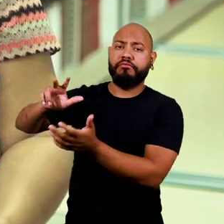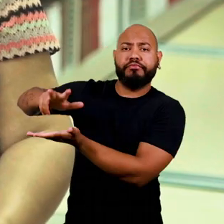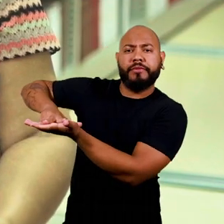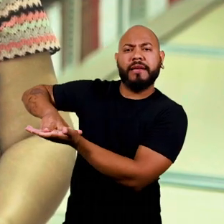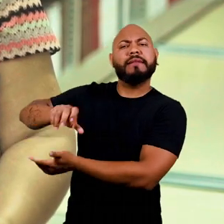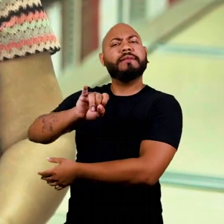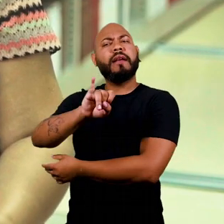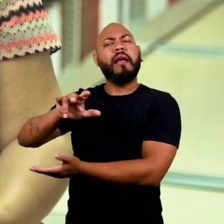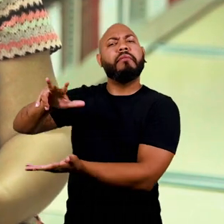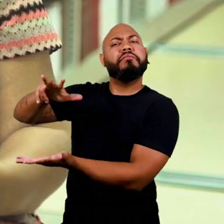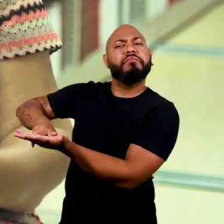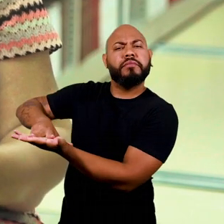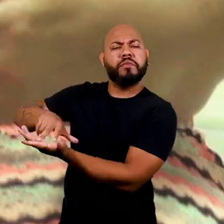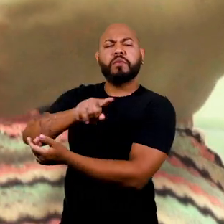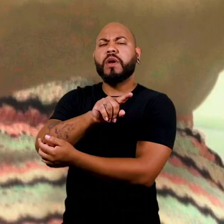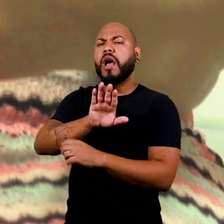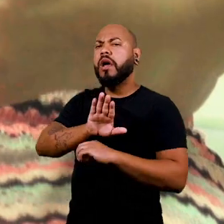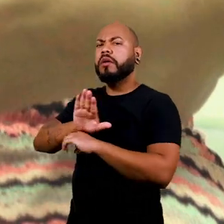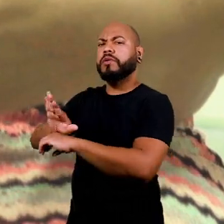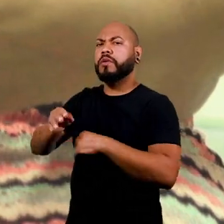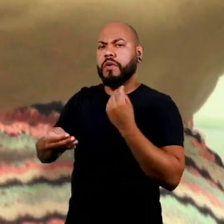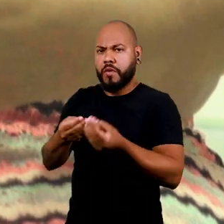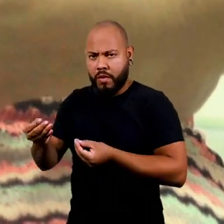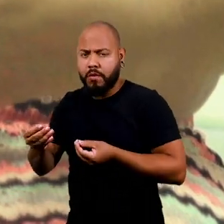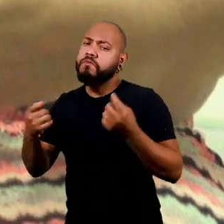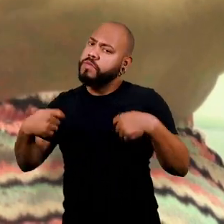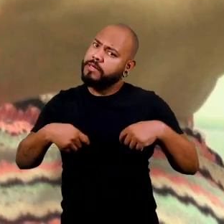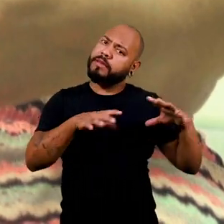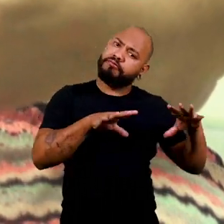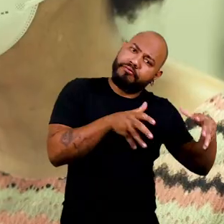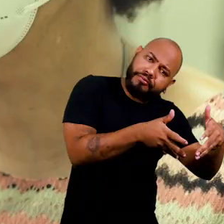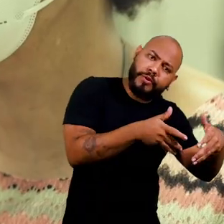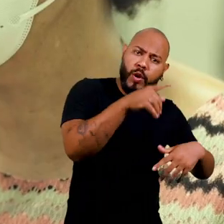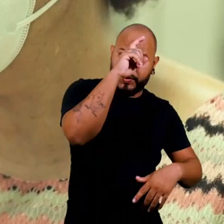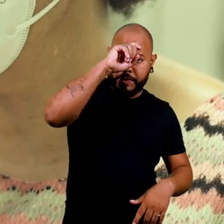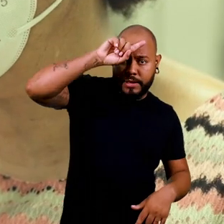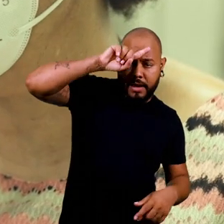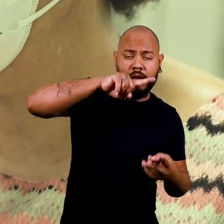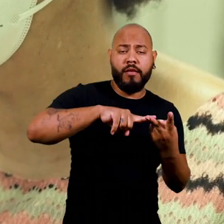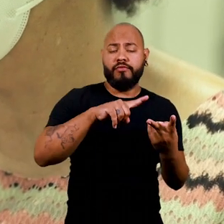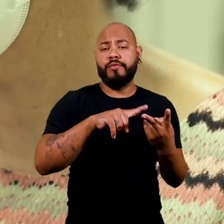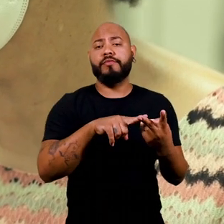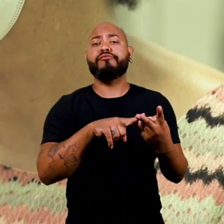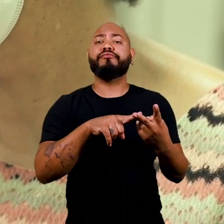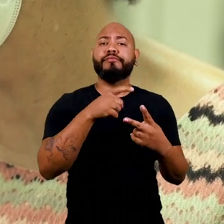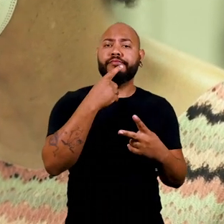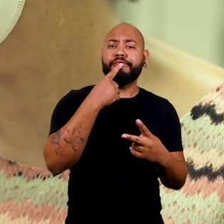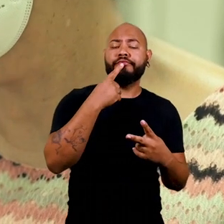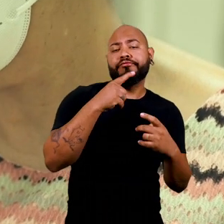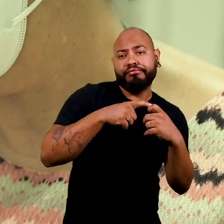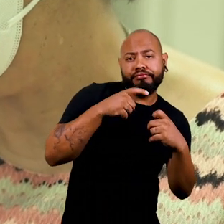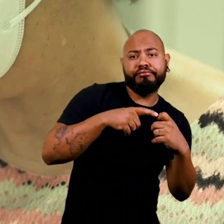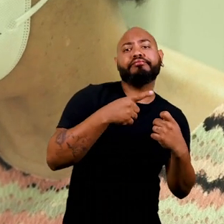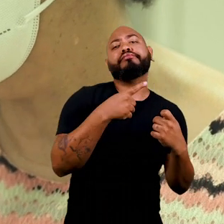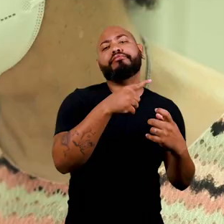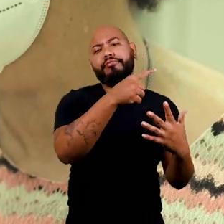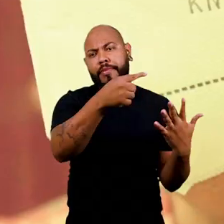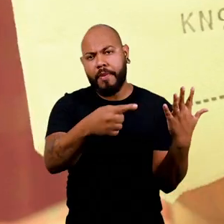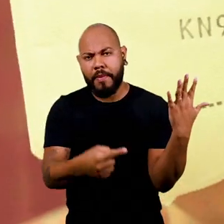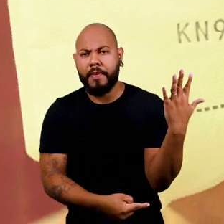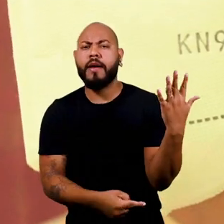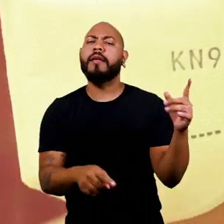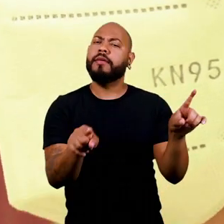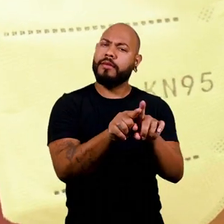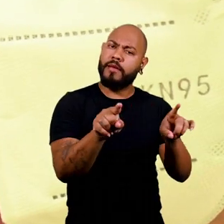é internado, ele precisa de classe hospitalar, precisa de um acompanhamento clínico adequado